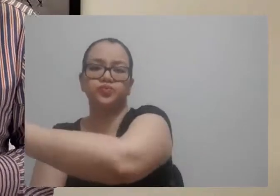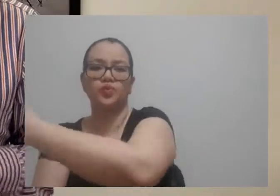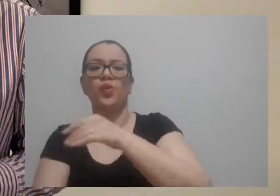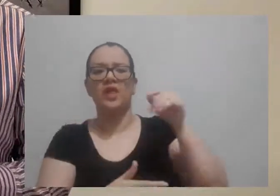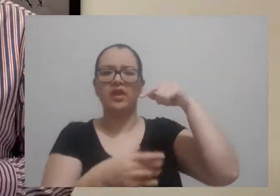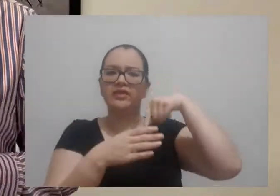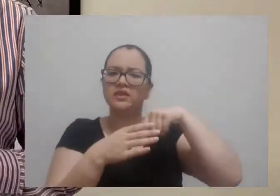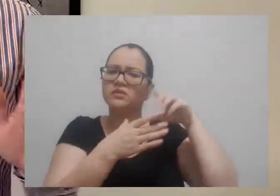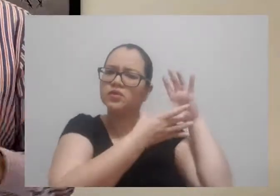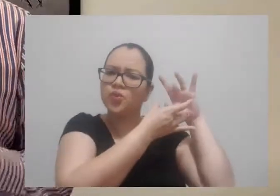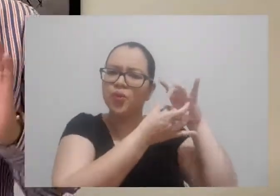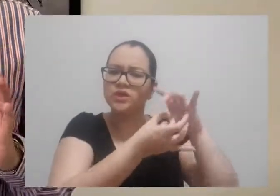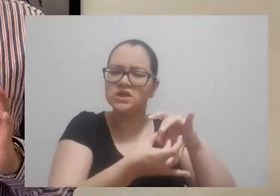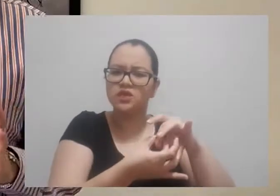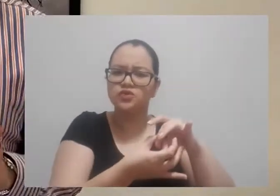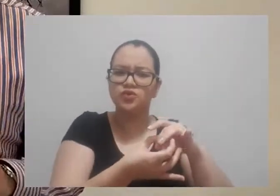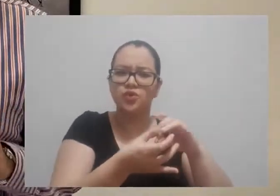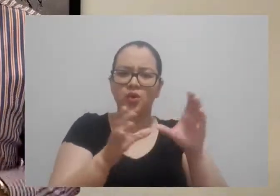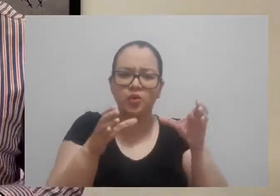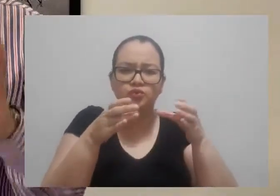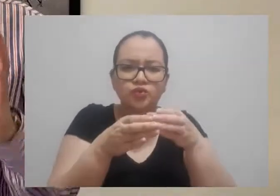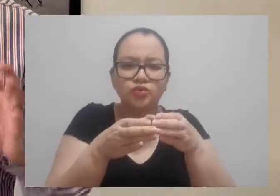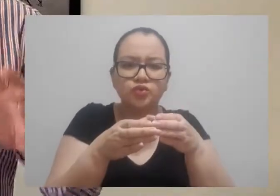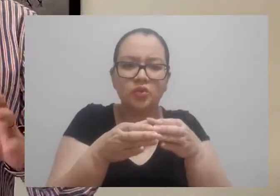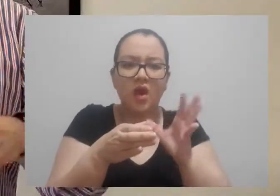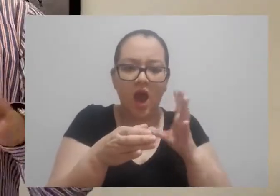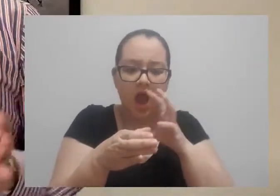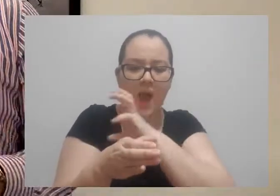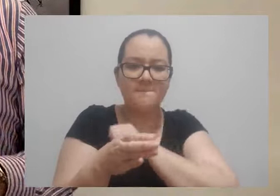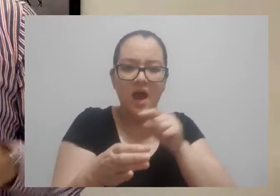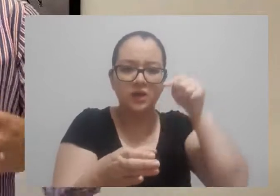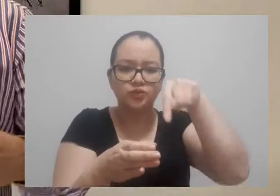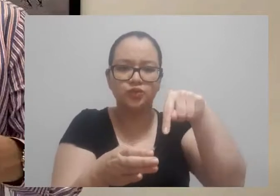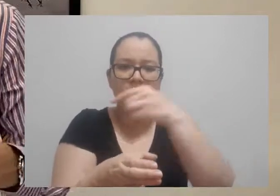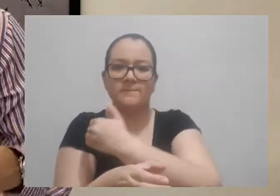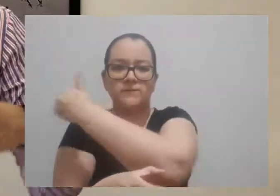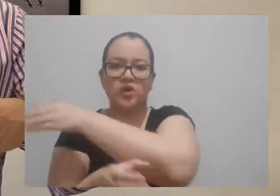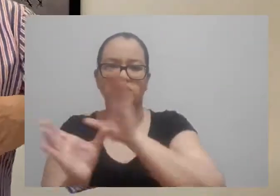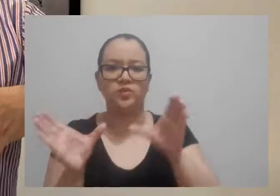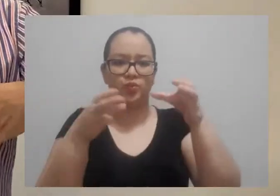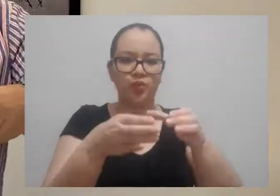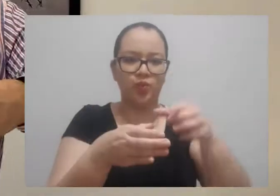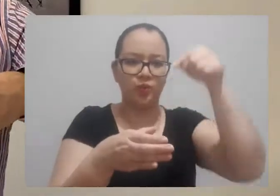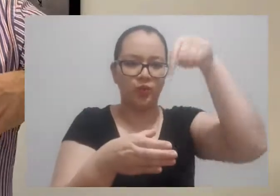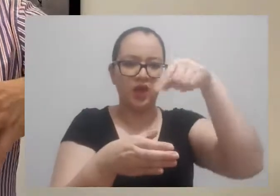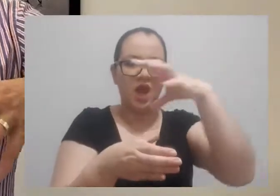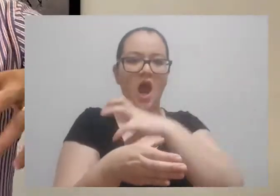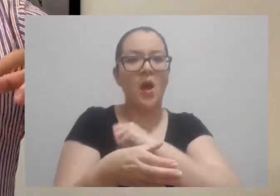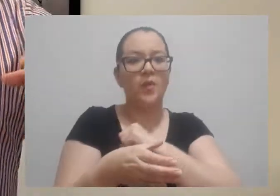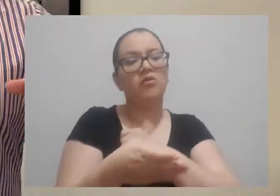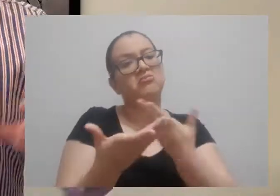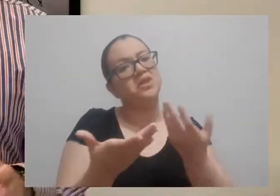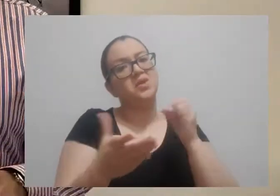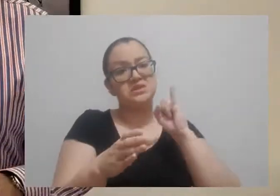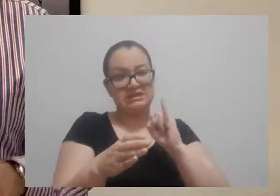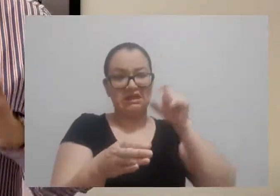exclusivo, apenas para amar. Então nós temos que amar apenas o nosso próximo, pensavam eles. Logo, se nós temos que amar aquele que é o